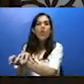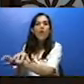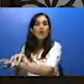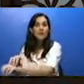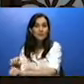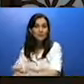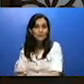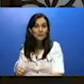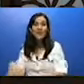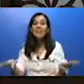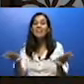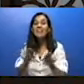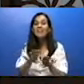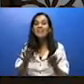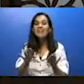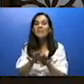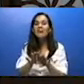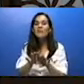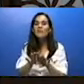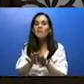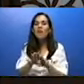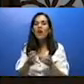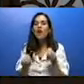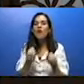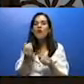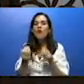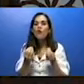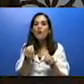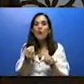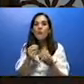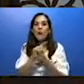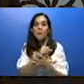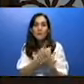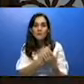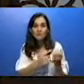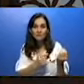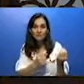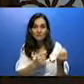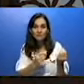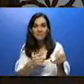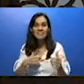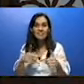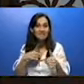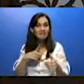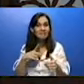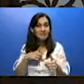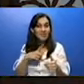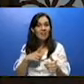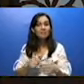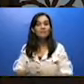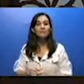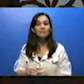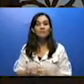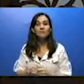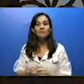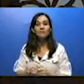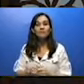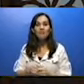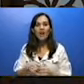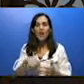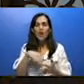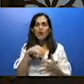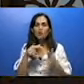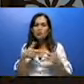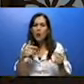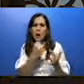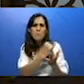e também usando como respaldo o material impresso que foi trabalhado ou quem será trabalhada durante